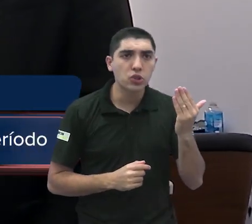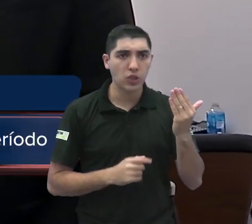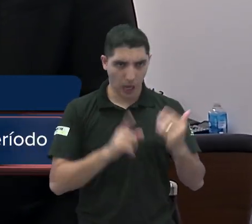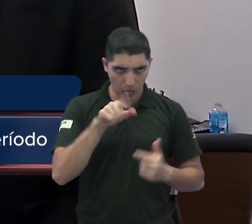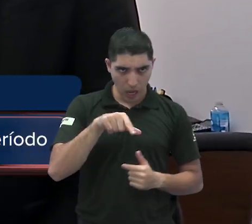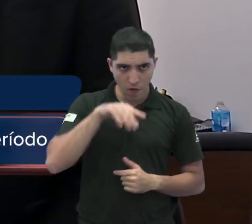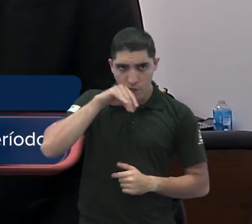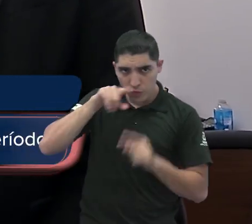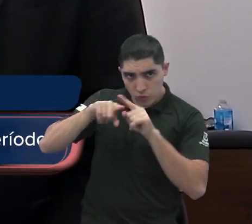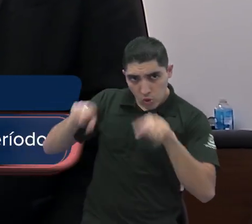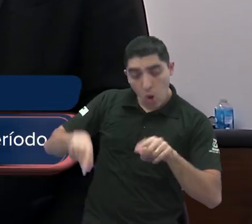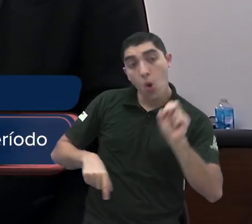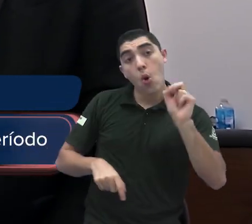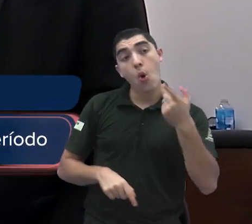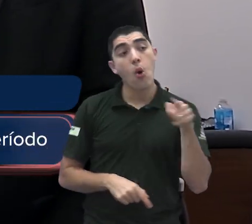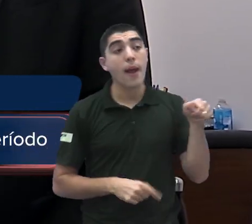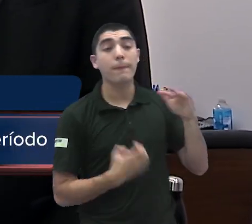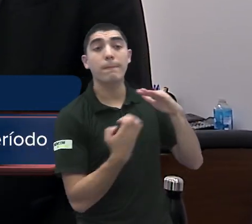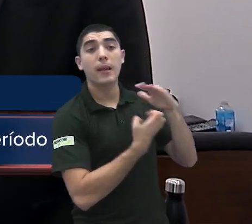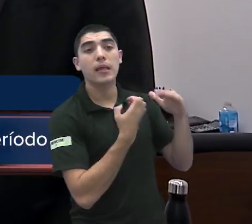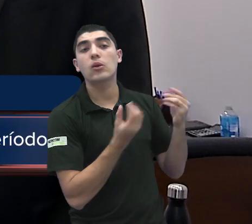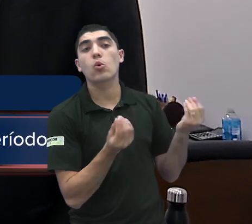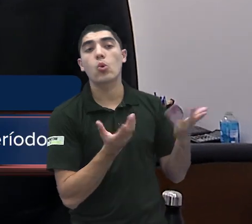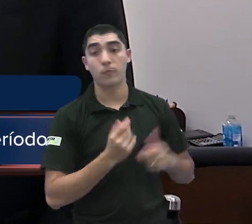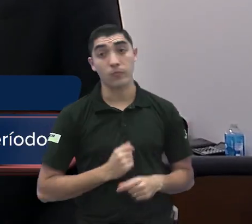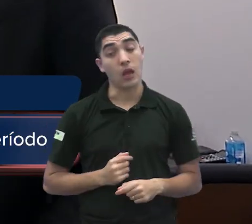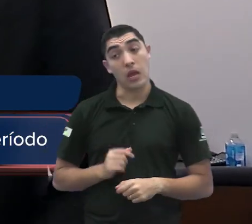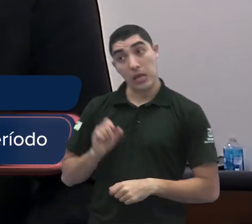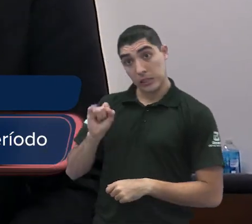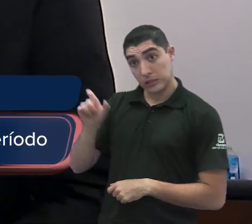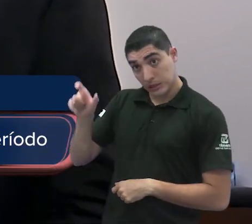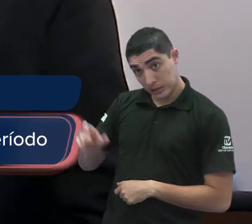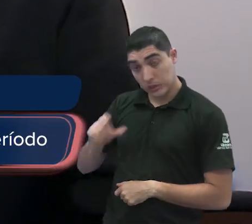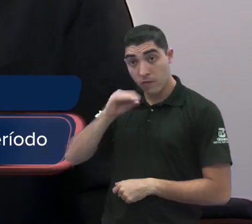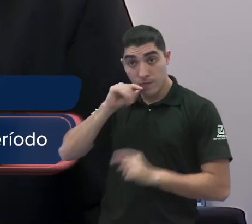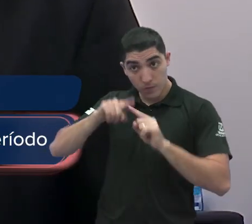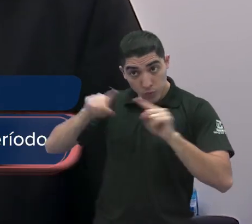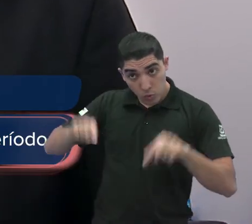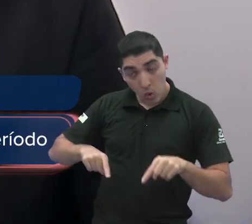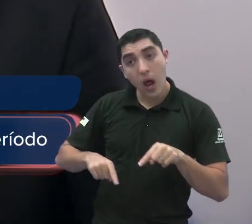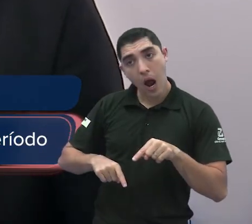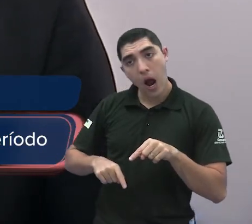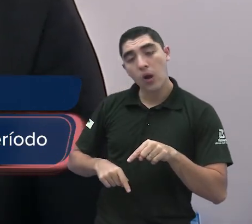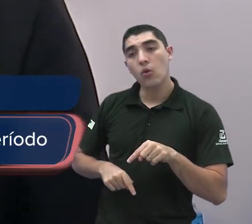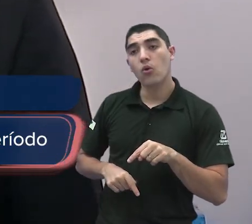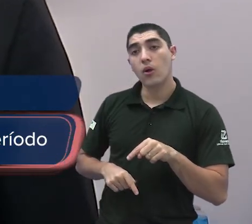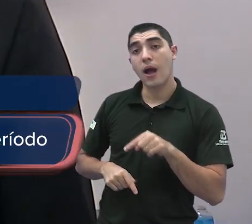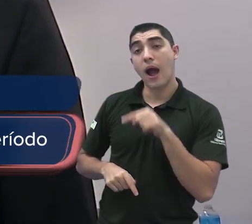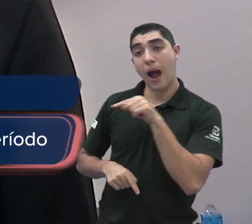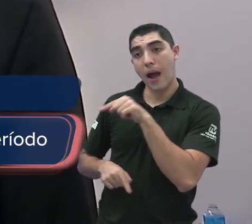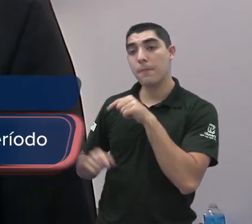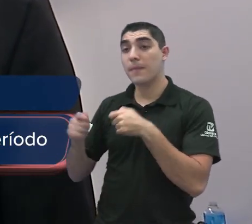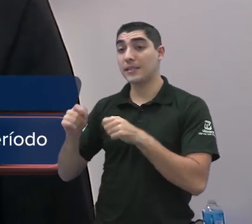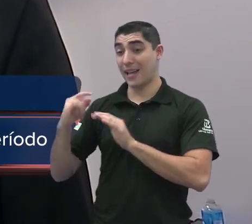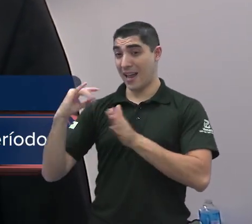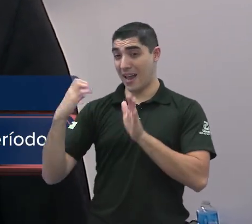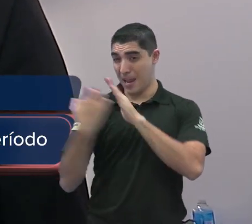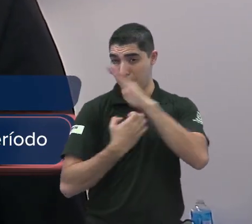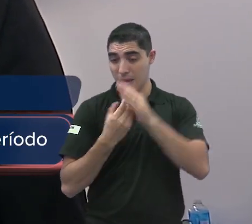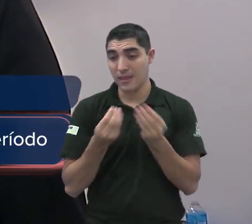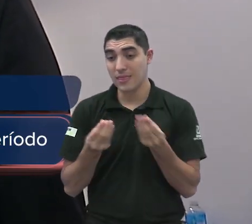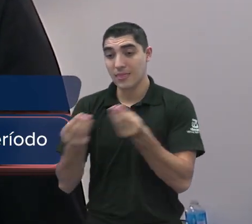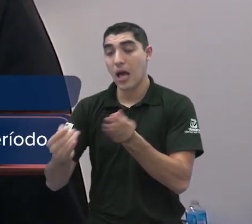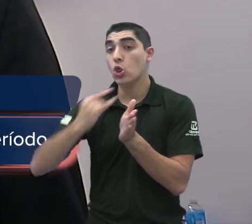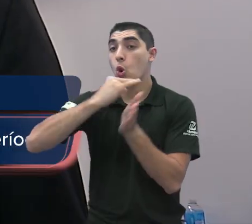vai acontecer pelo funcionário ou pelo empregador? Se ele for um empregado, a empresa precisa emitir o que a gente chama de DUT, que